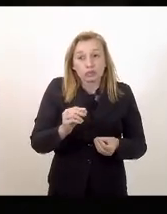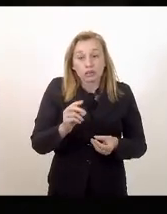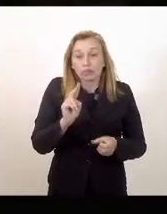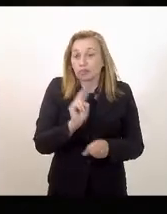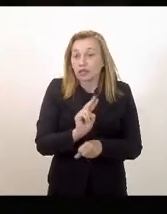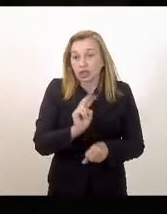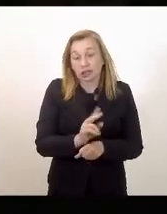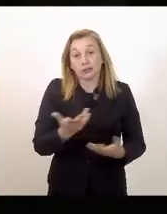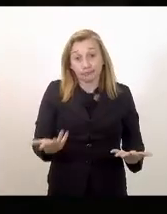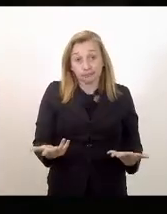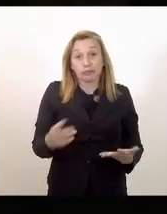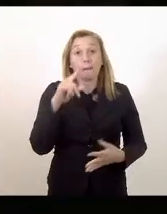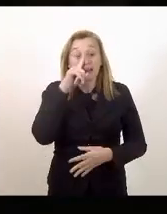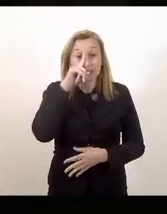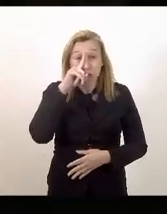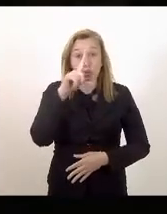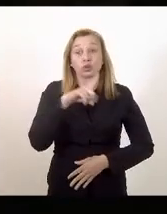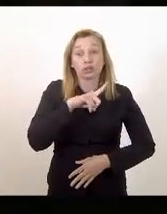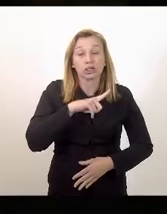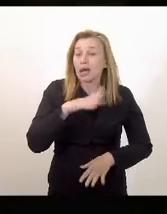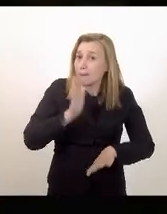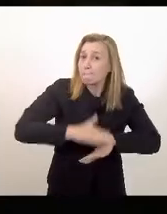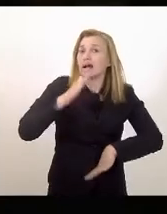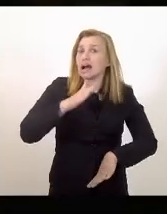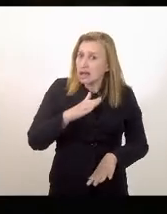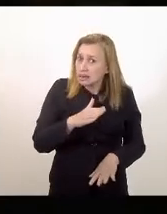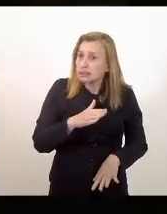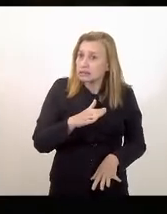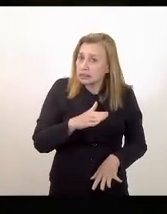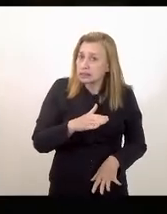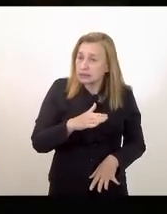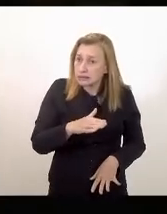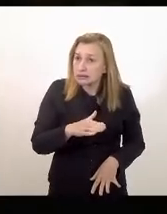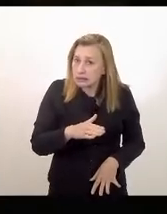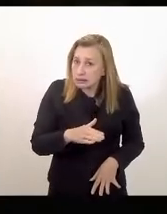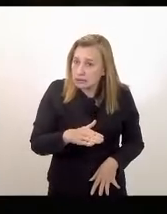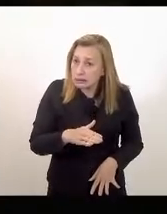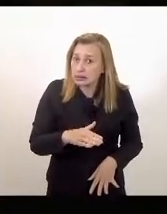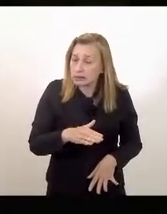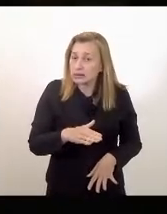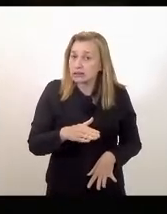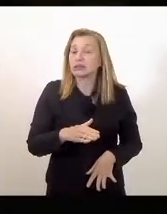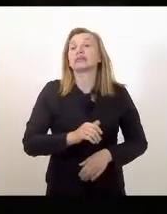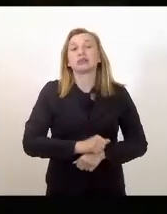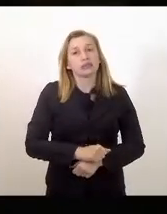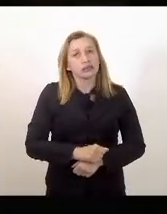risco. E mais, acrescido da forma criminosa,